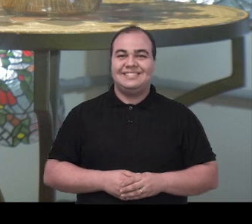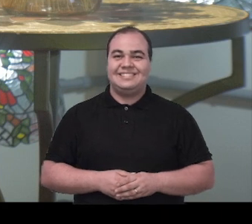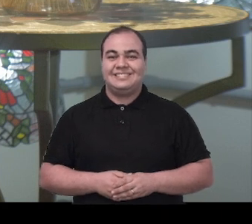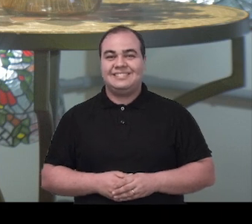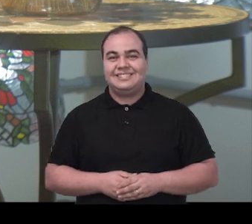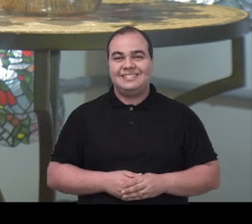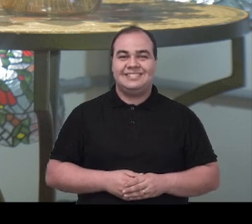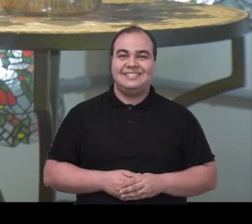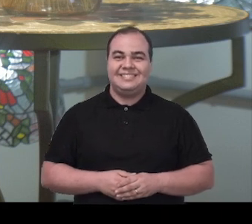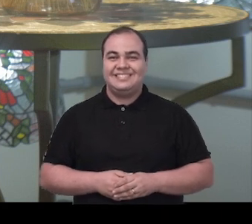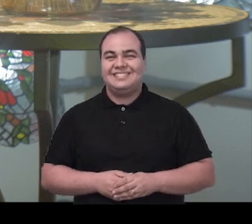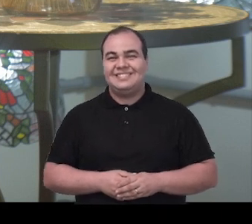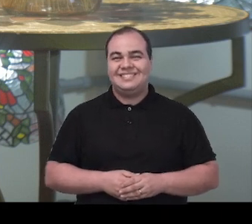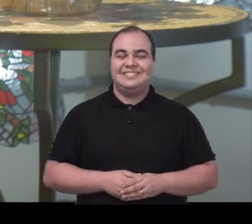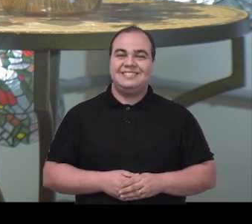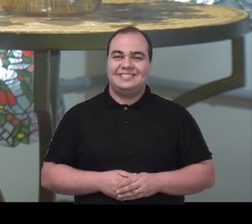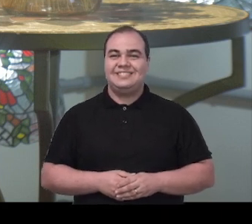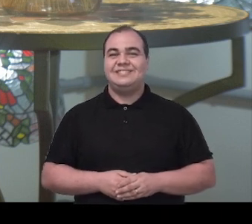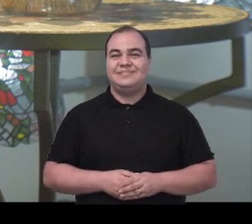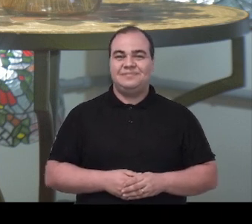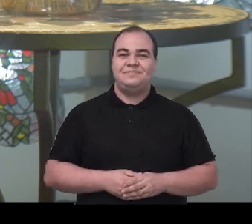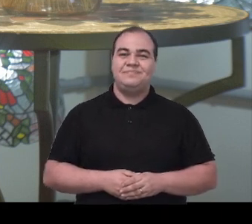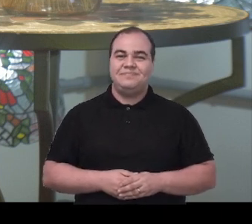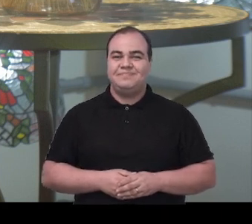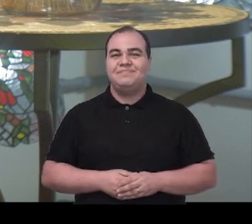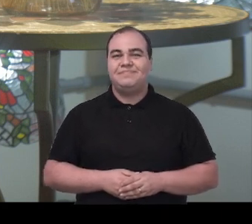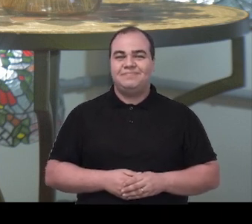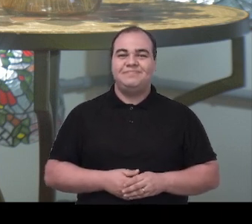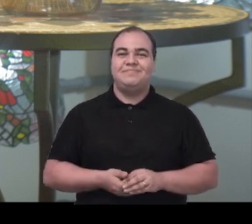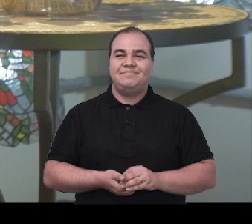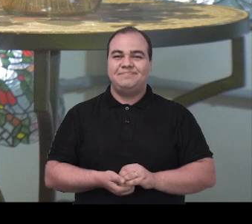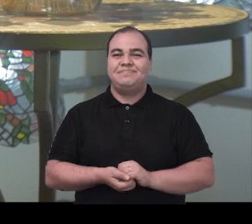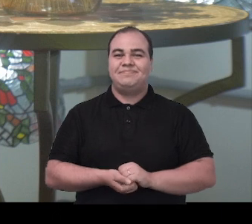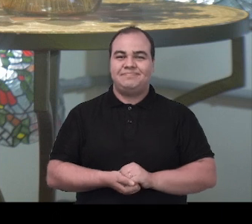uma estante com diversos objetos. Ele toca um violão preto.